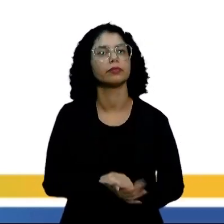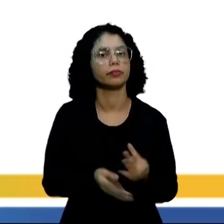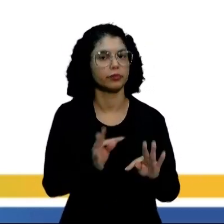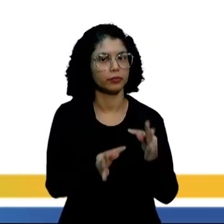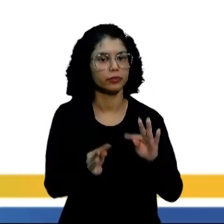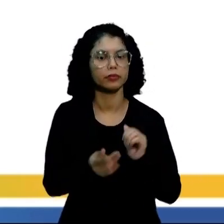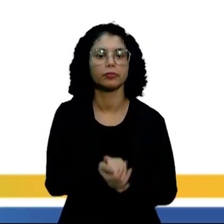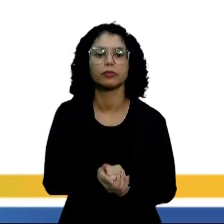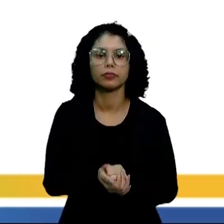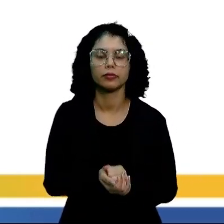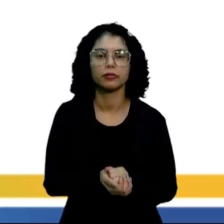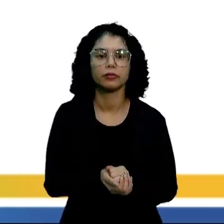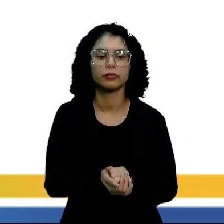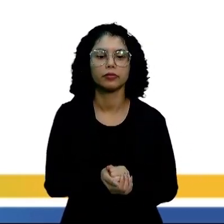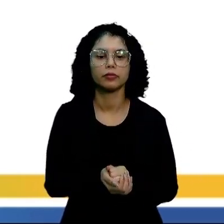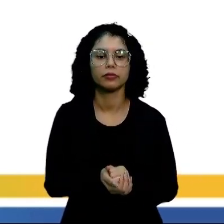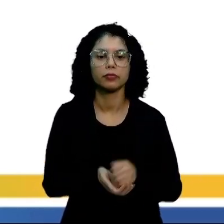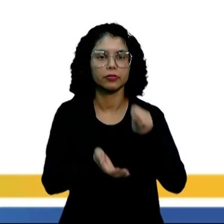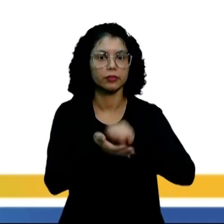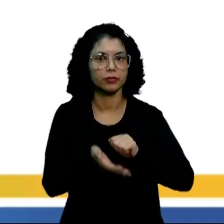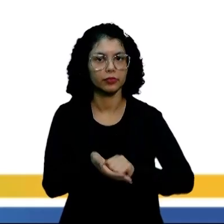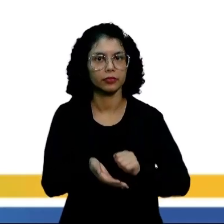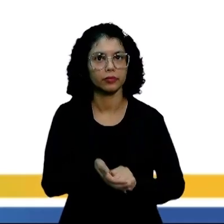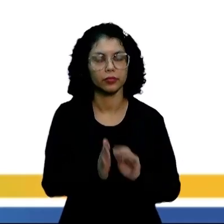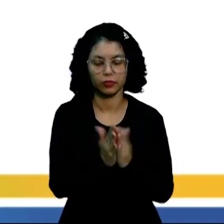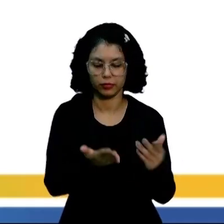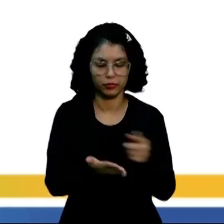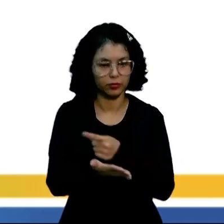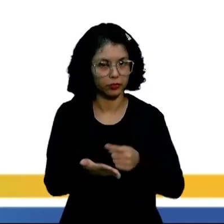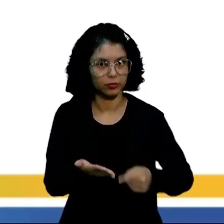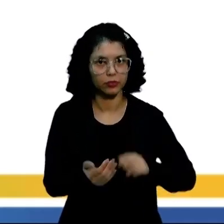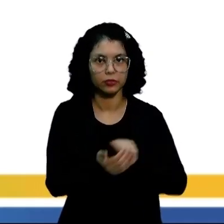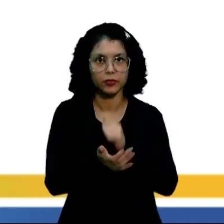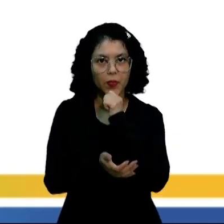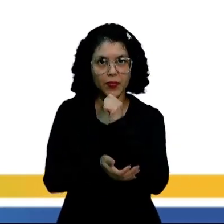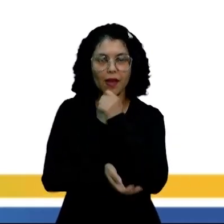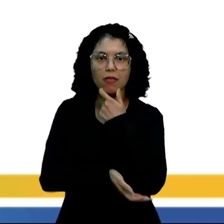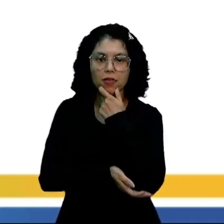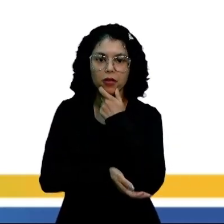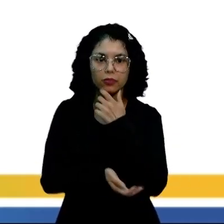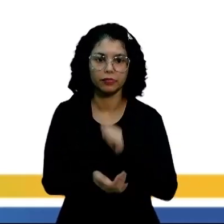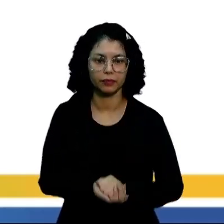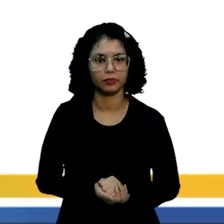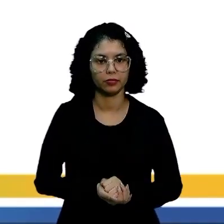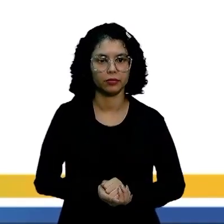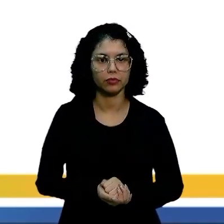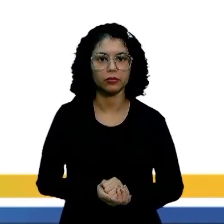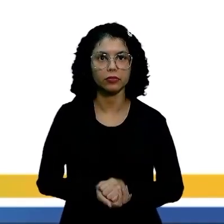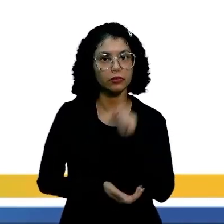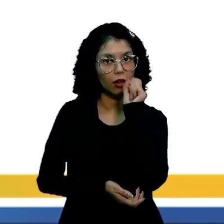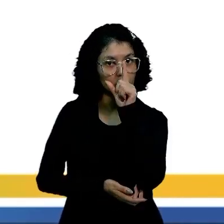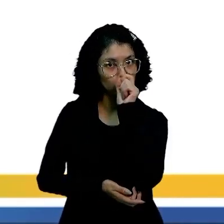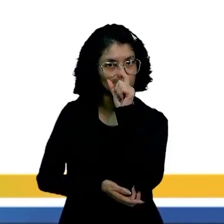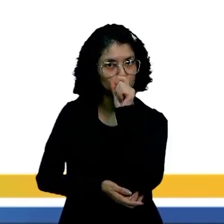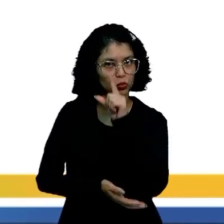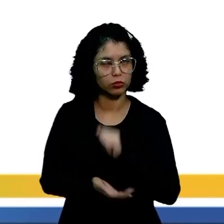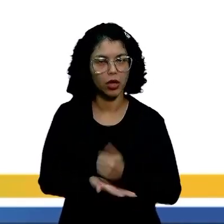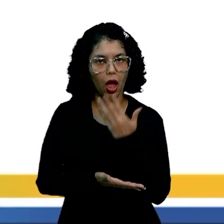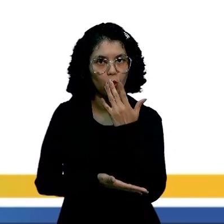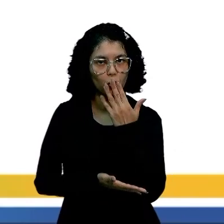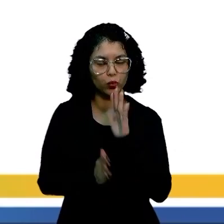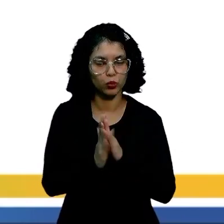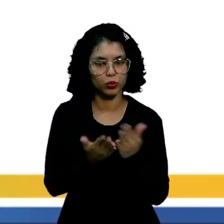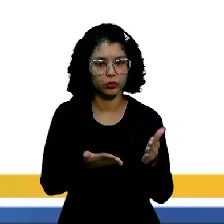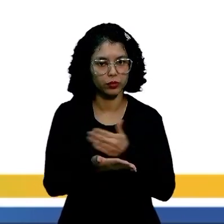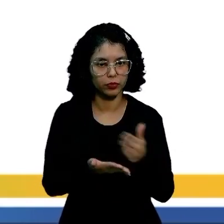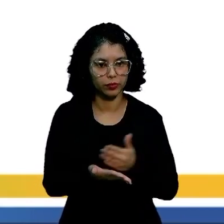abrir no caderno de língua inglesa, ok? Ele está sinalizado com as folhas azuis aí no seu livro,